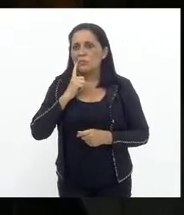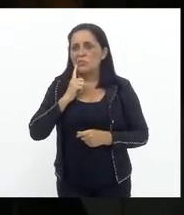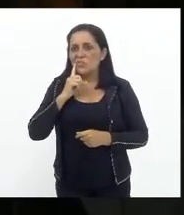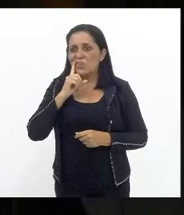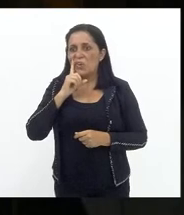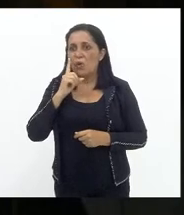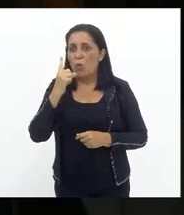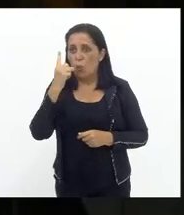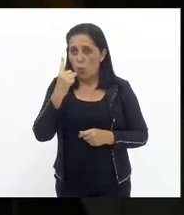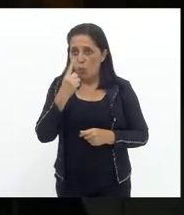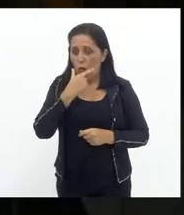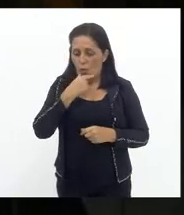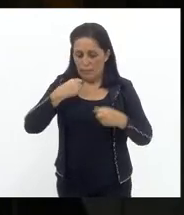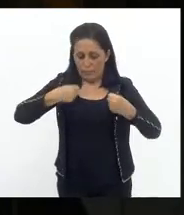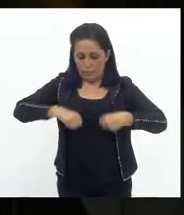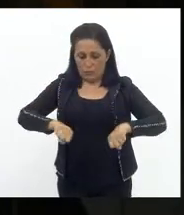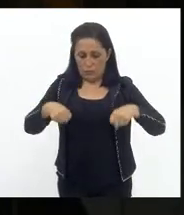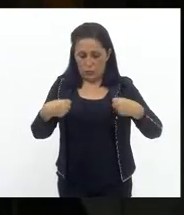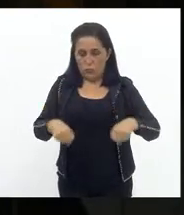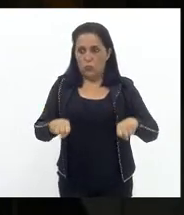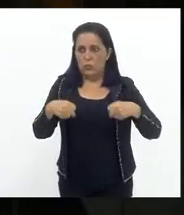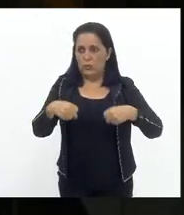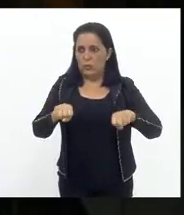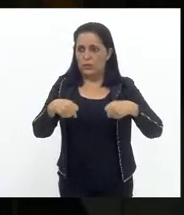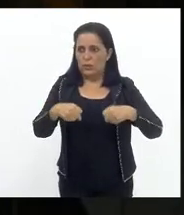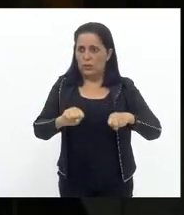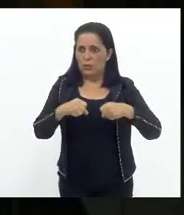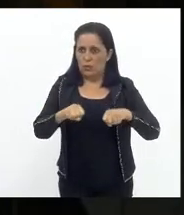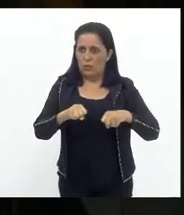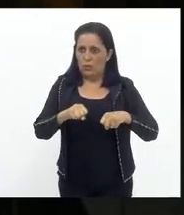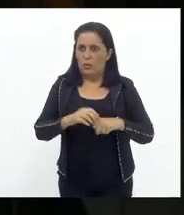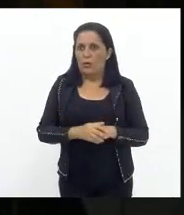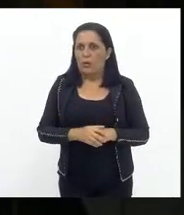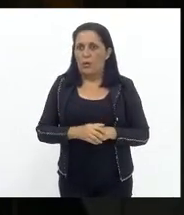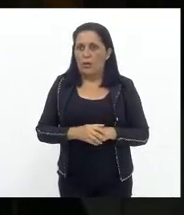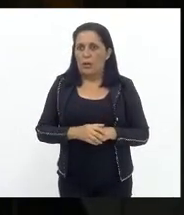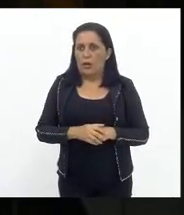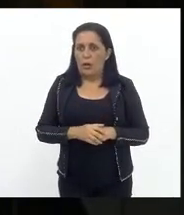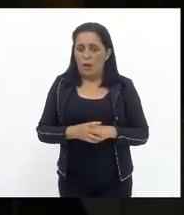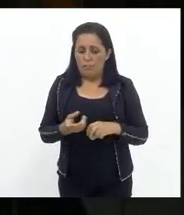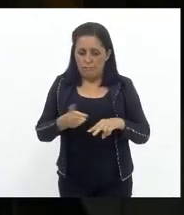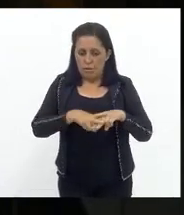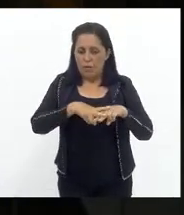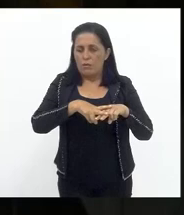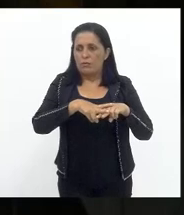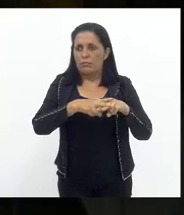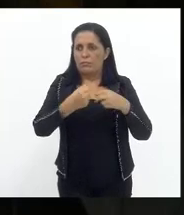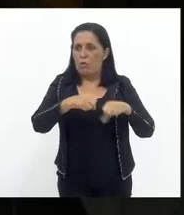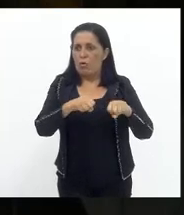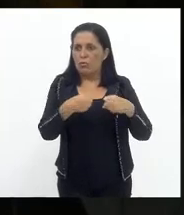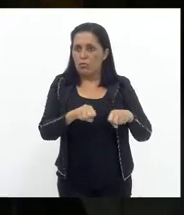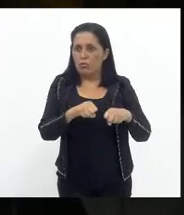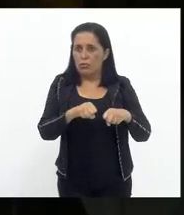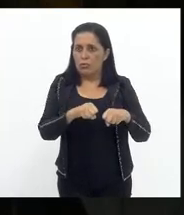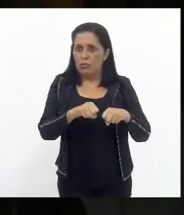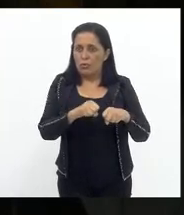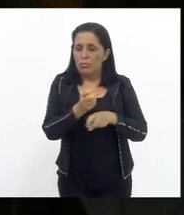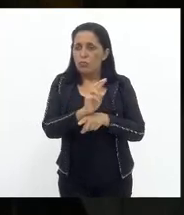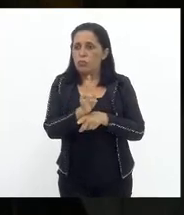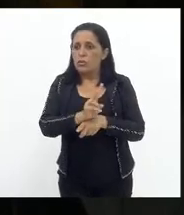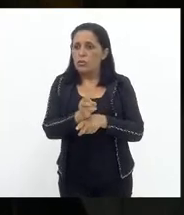em que um motoqueiro teve sua moto apreendida por uma